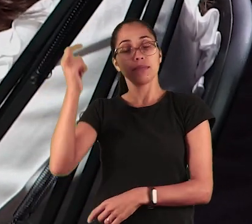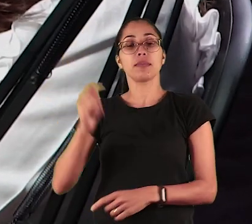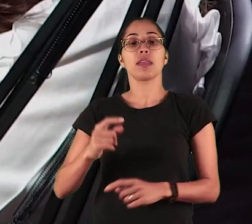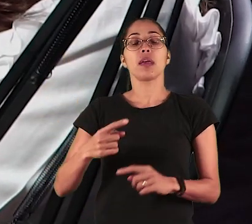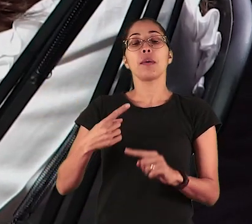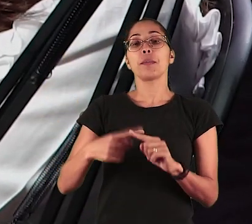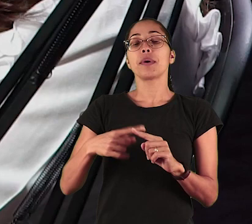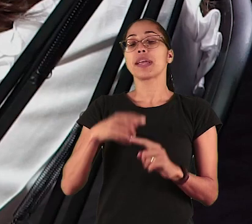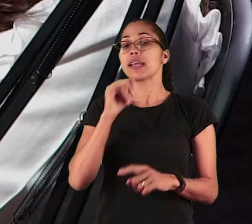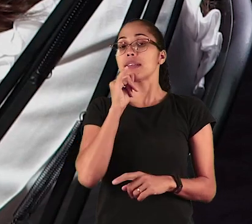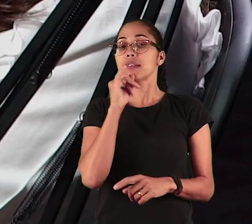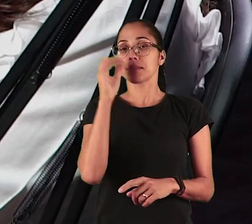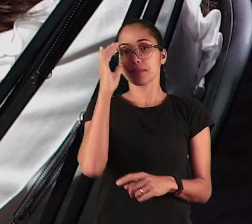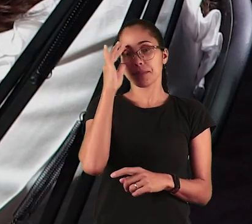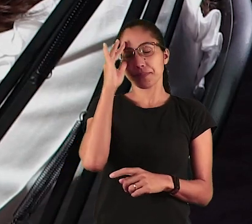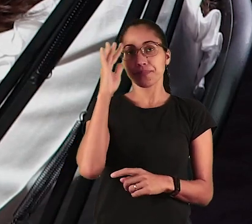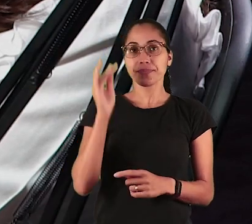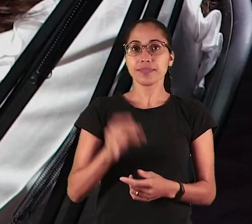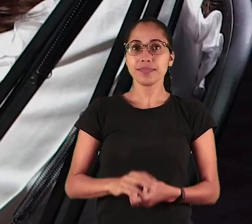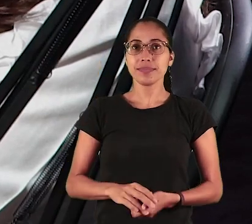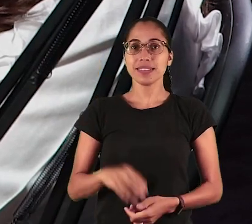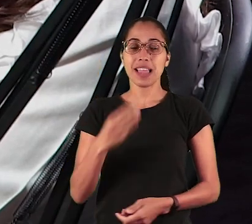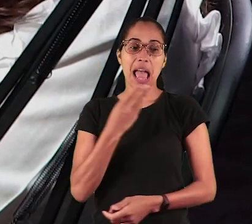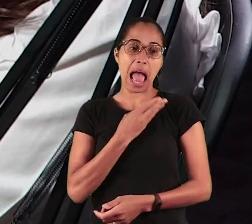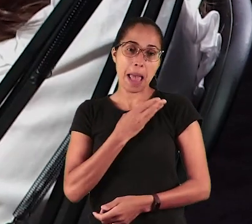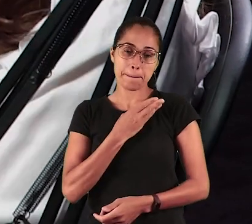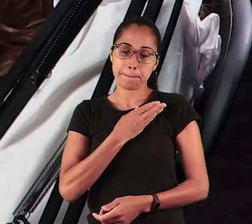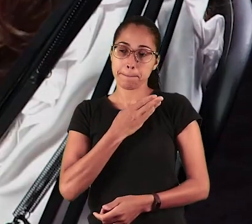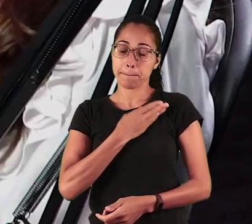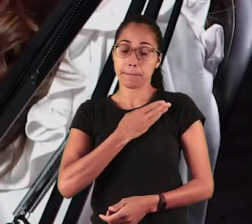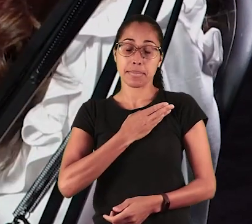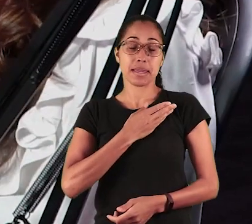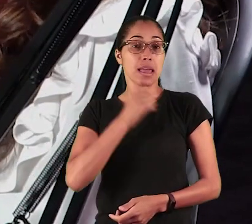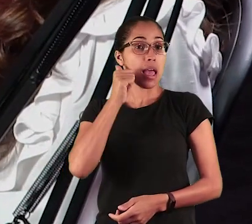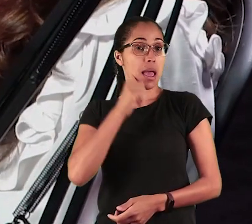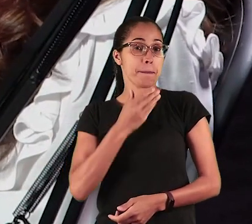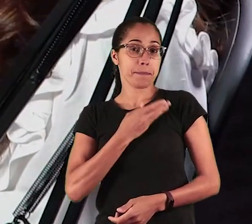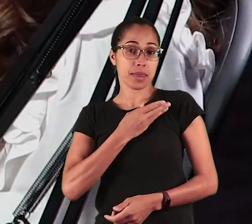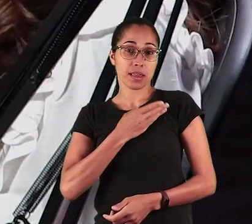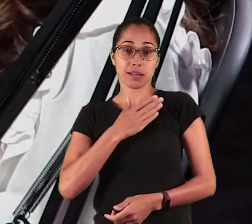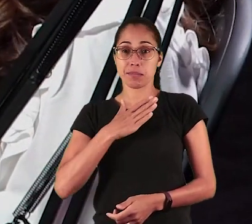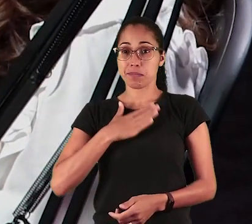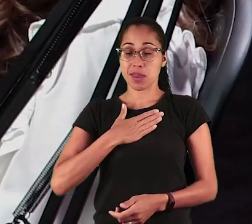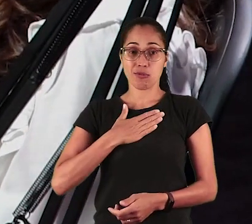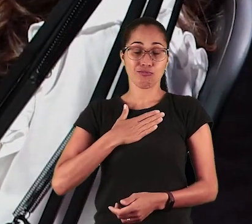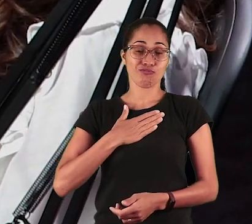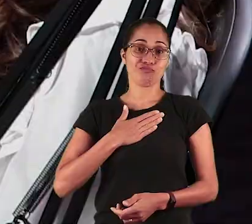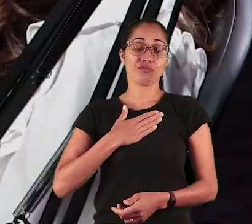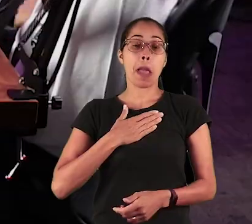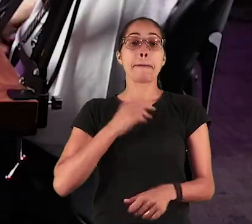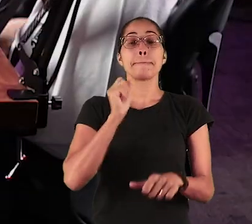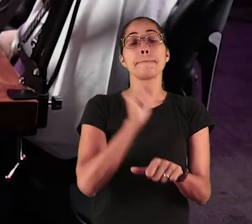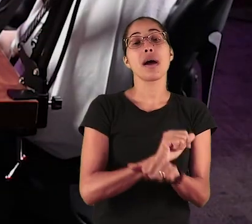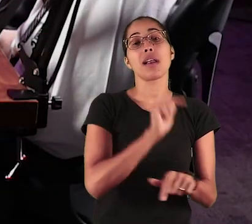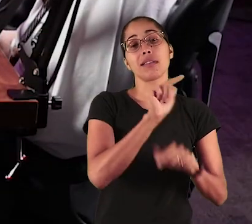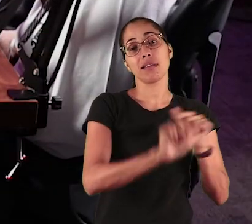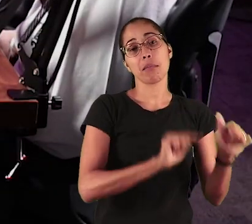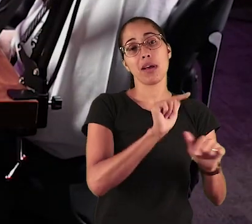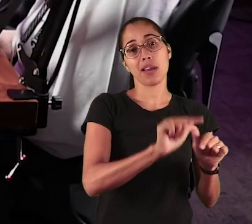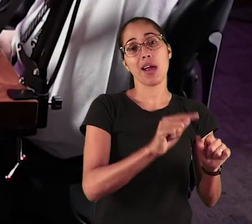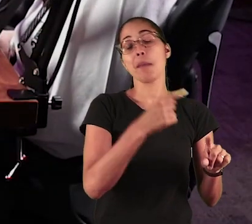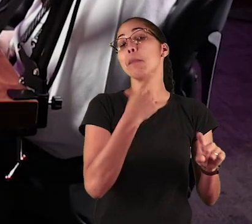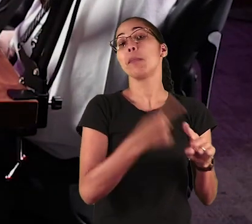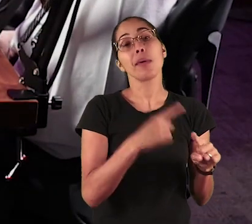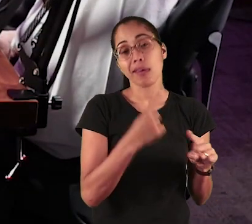para que você não chegue no momento e fala assim minhas amigas saíram do mercado financeiro depois que ela tiver no fim enquanto os talentos se perderam